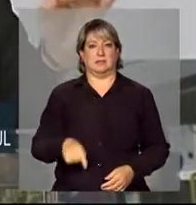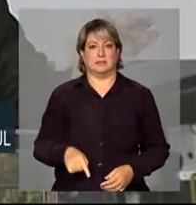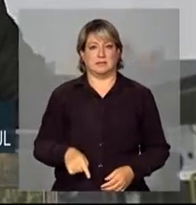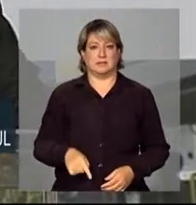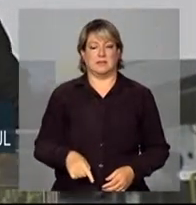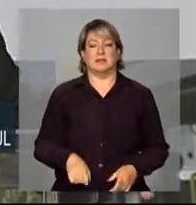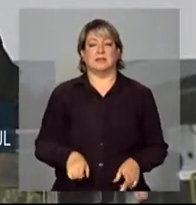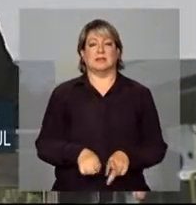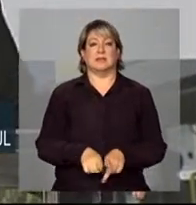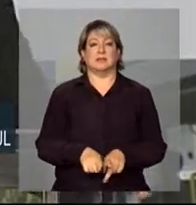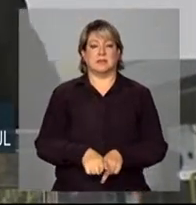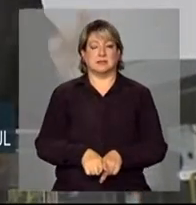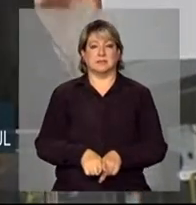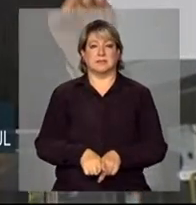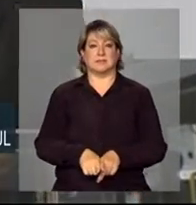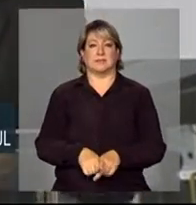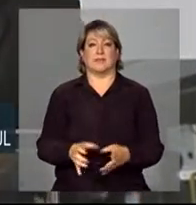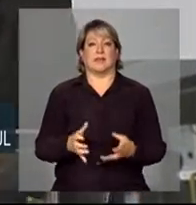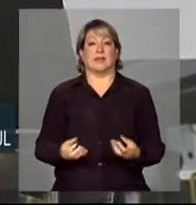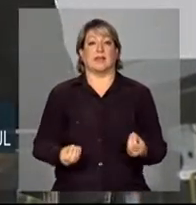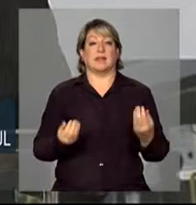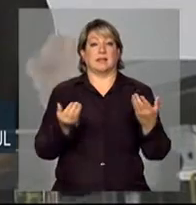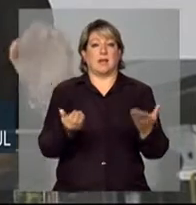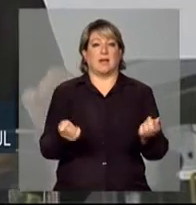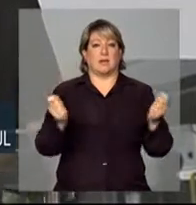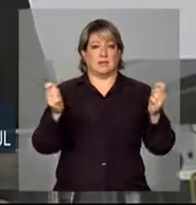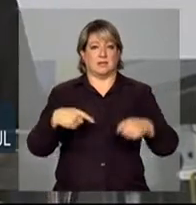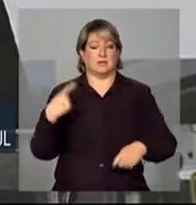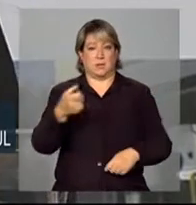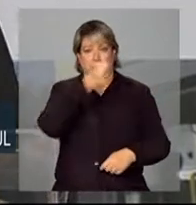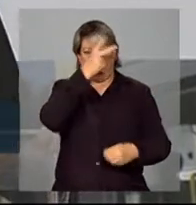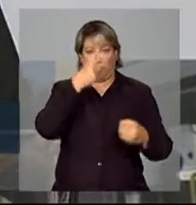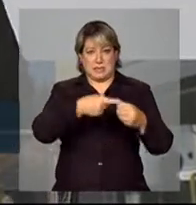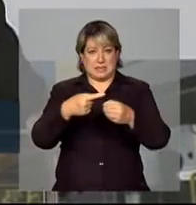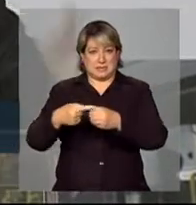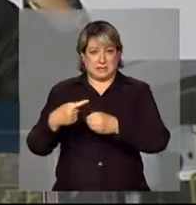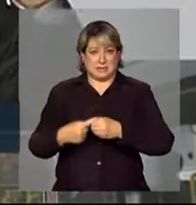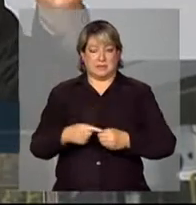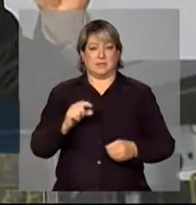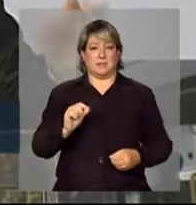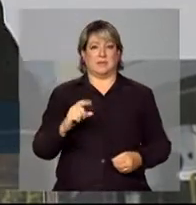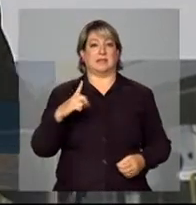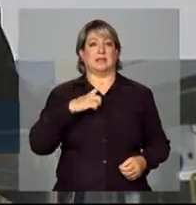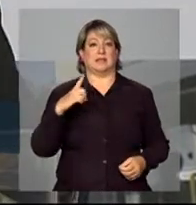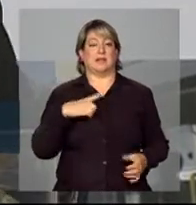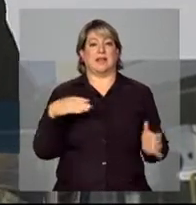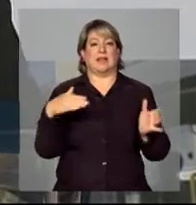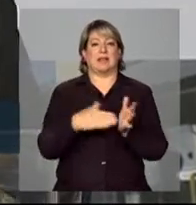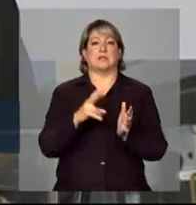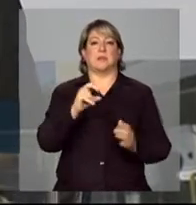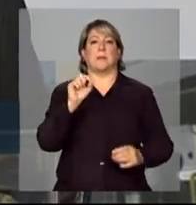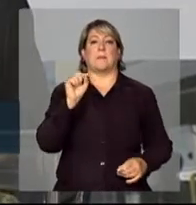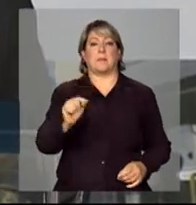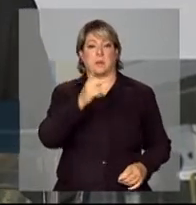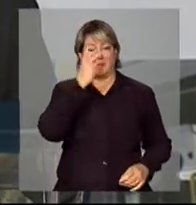e visa dar condições aos municípios que tenham até 50 mil